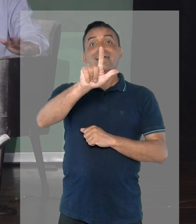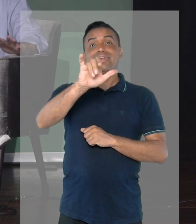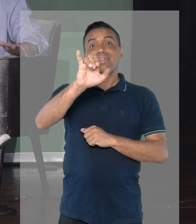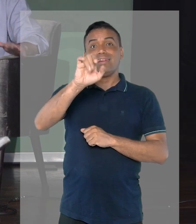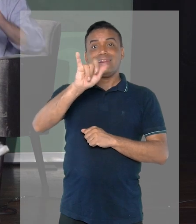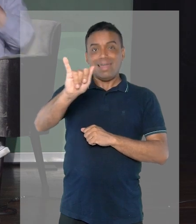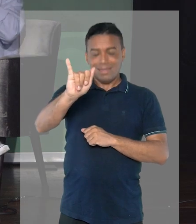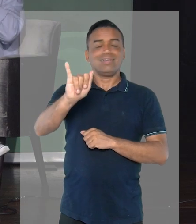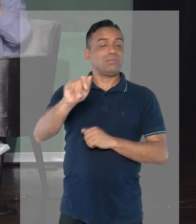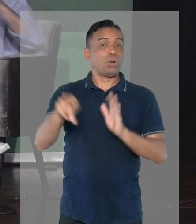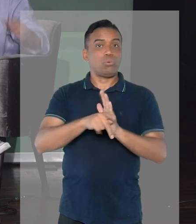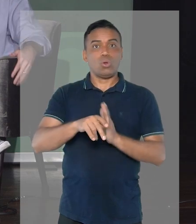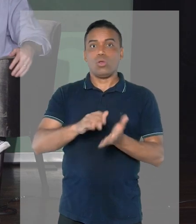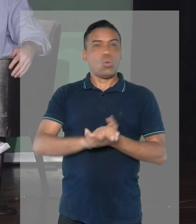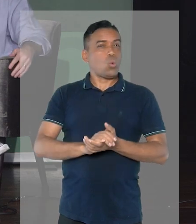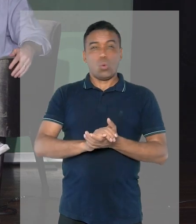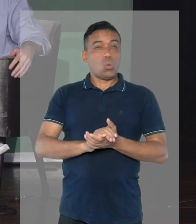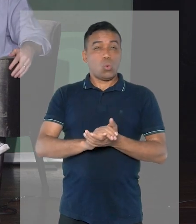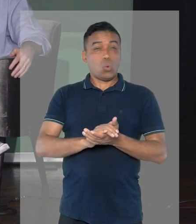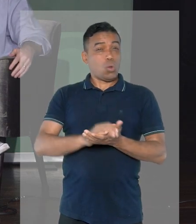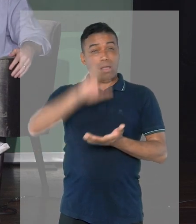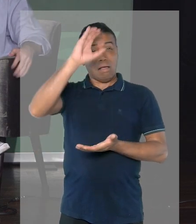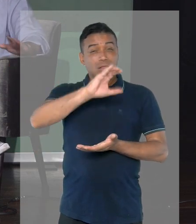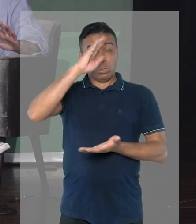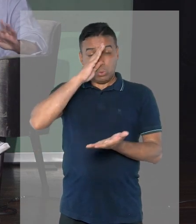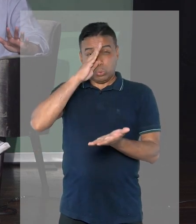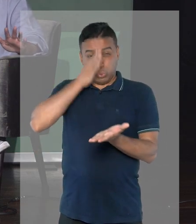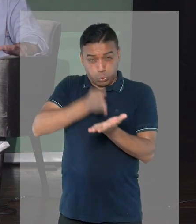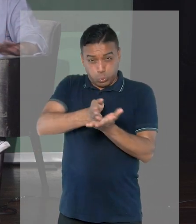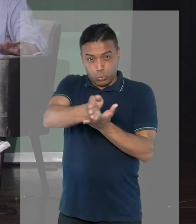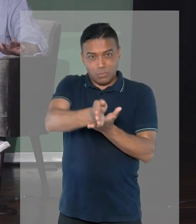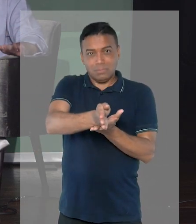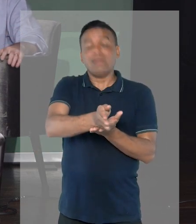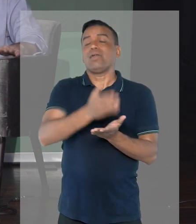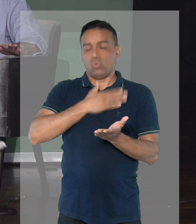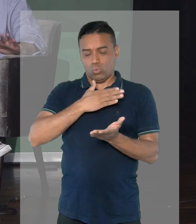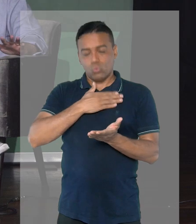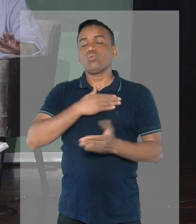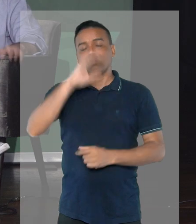um católico cético, assim. Então, sou católico, mas